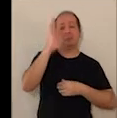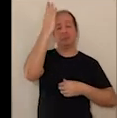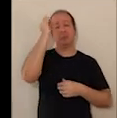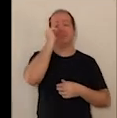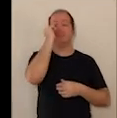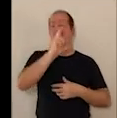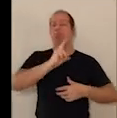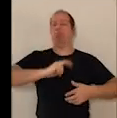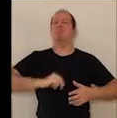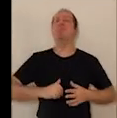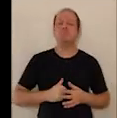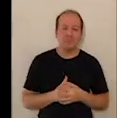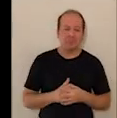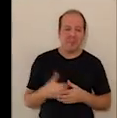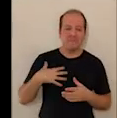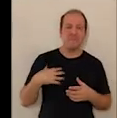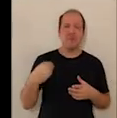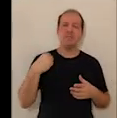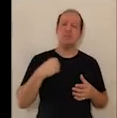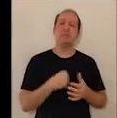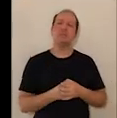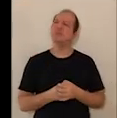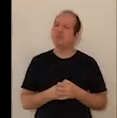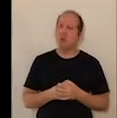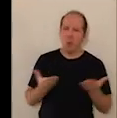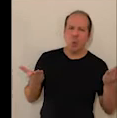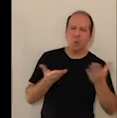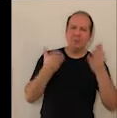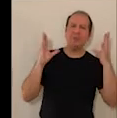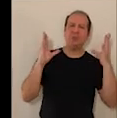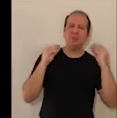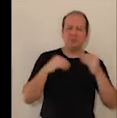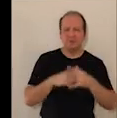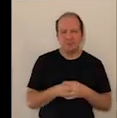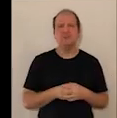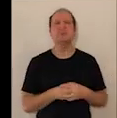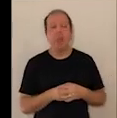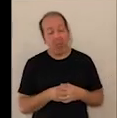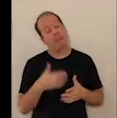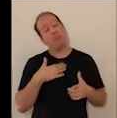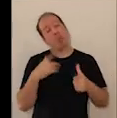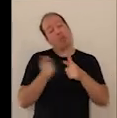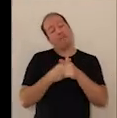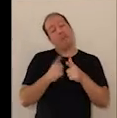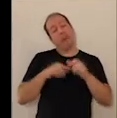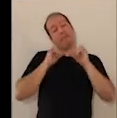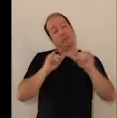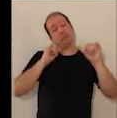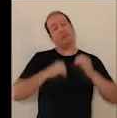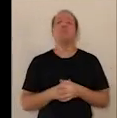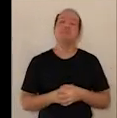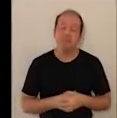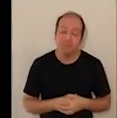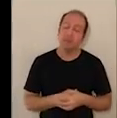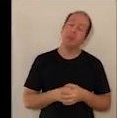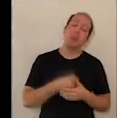Deus. A filha... Hoje à noite? Não. Julguei que era meu dever lhe prevenir. Tenha uma ótima